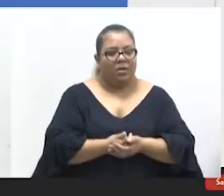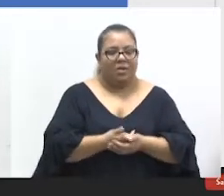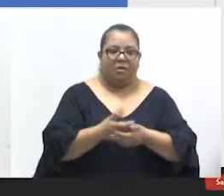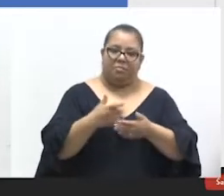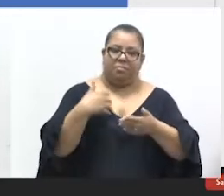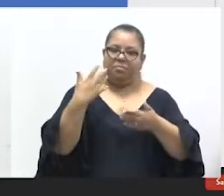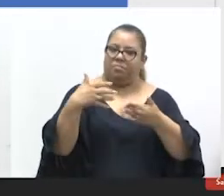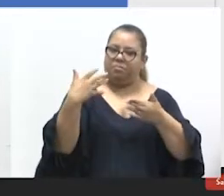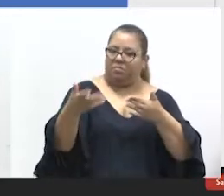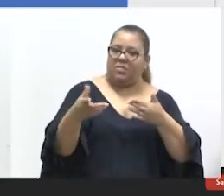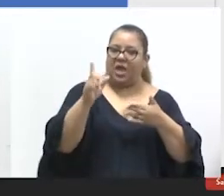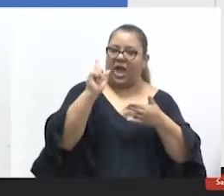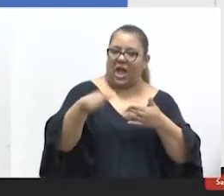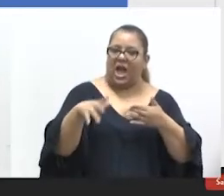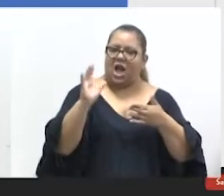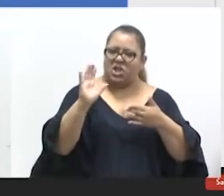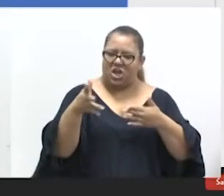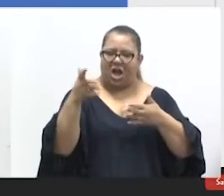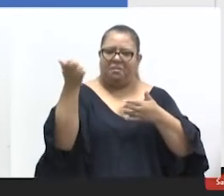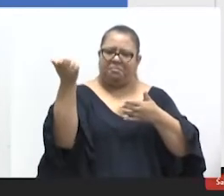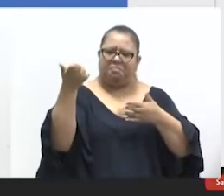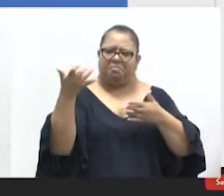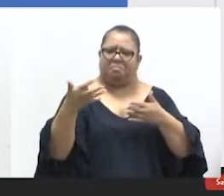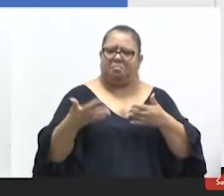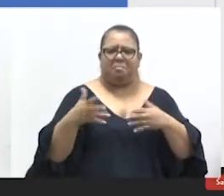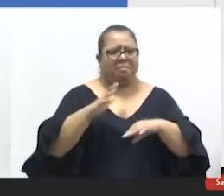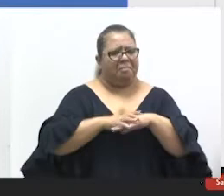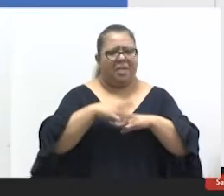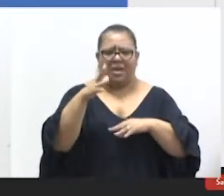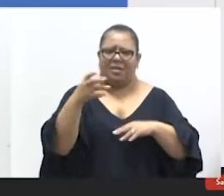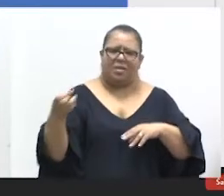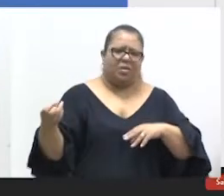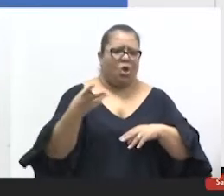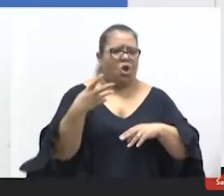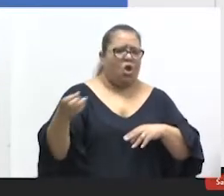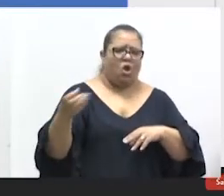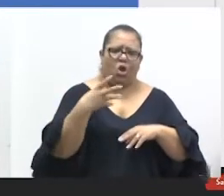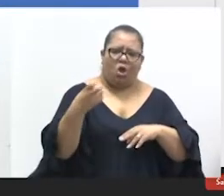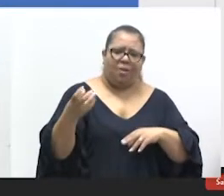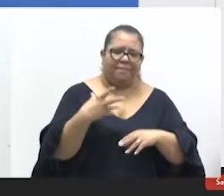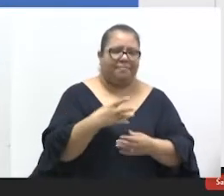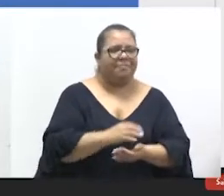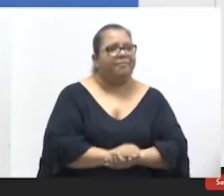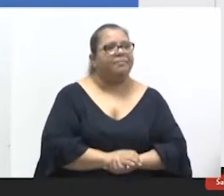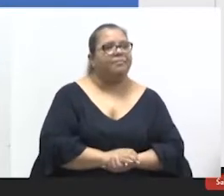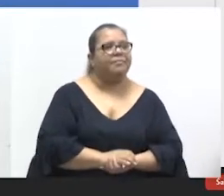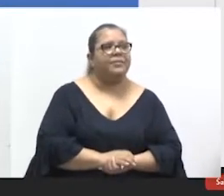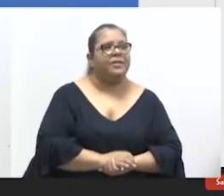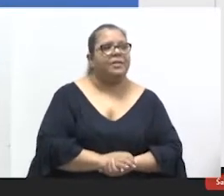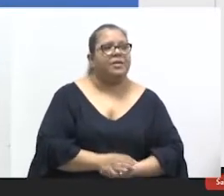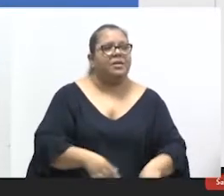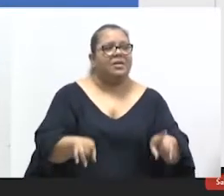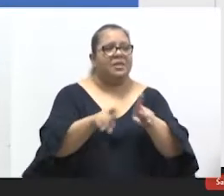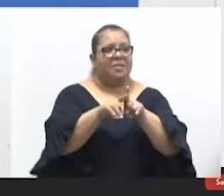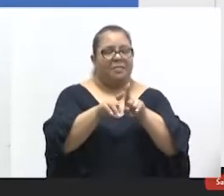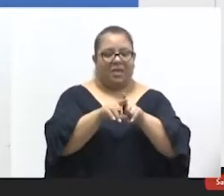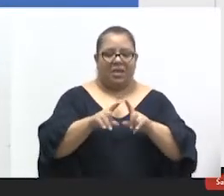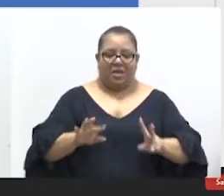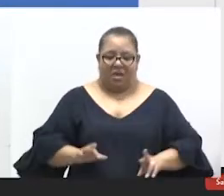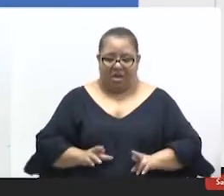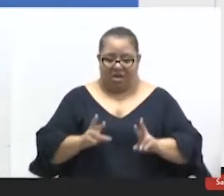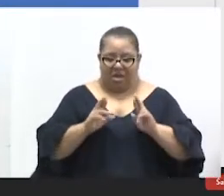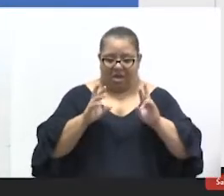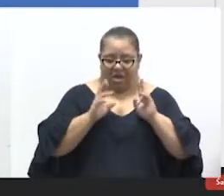além daquela prevalência já citada, mais 175 novos casos. Pode passar. Câncer de intestino,